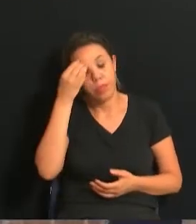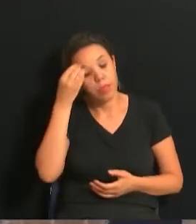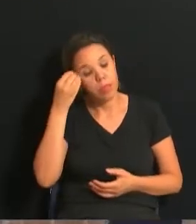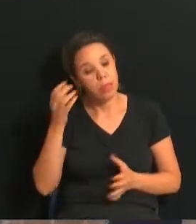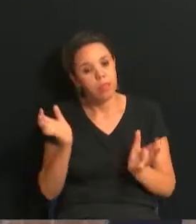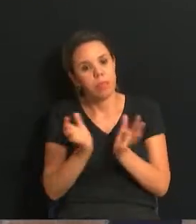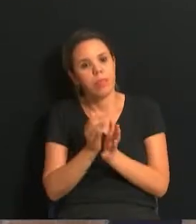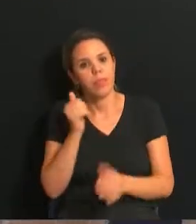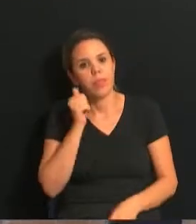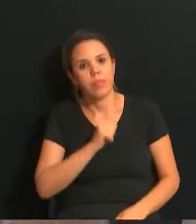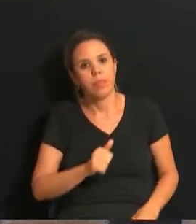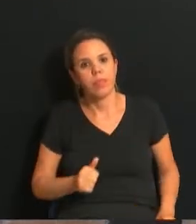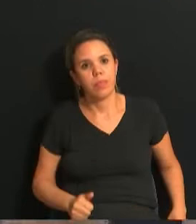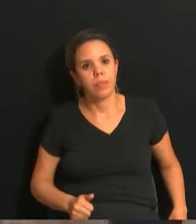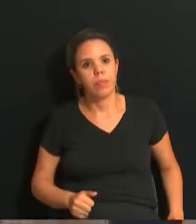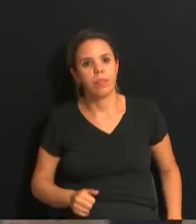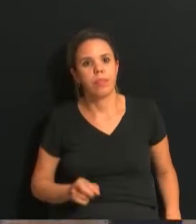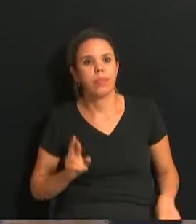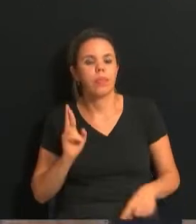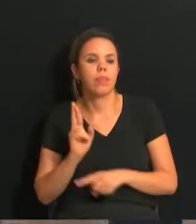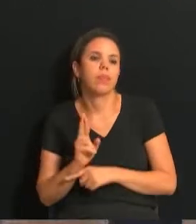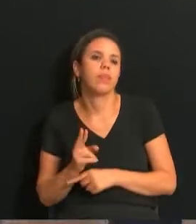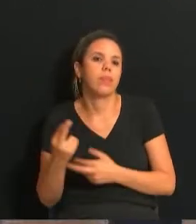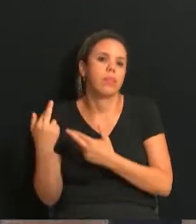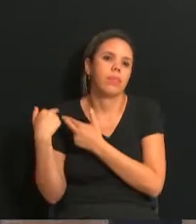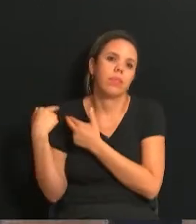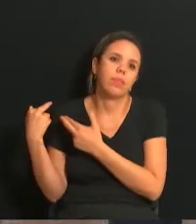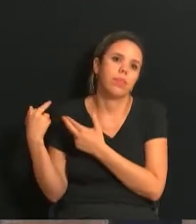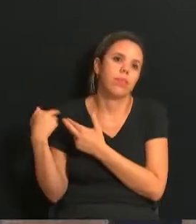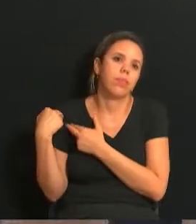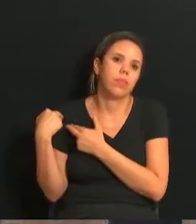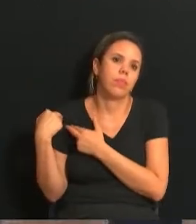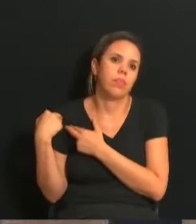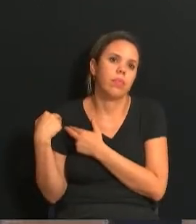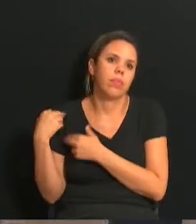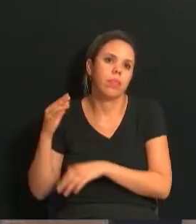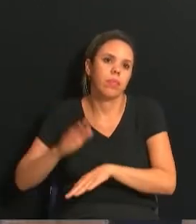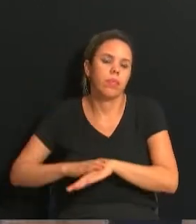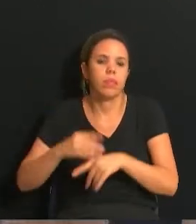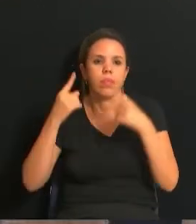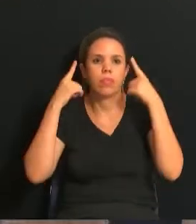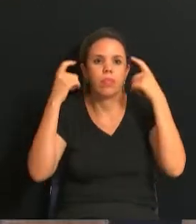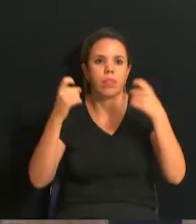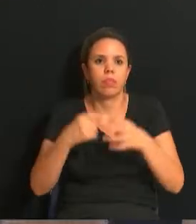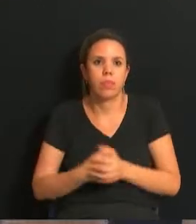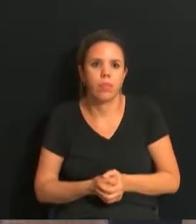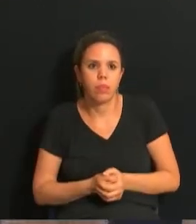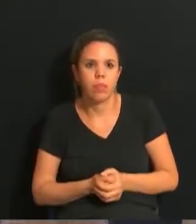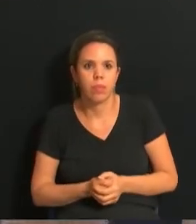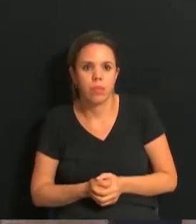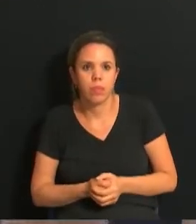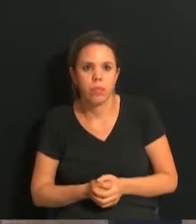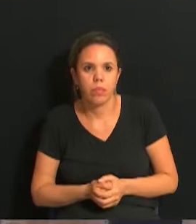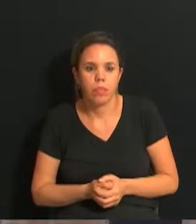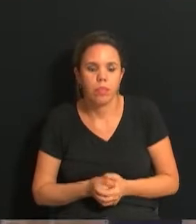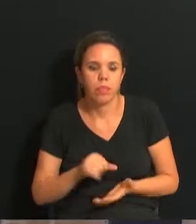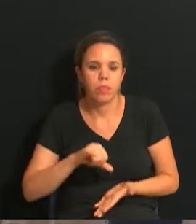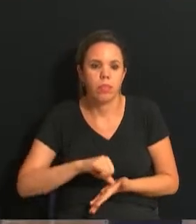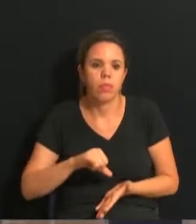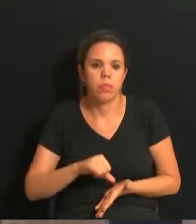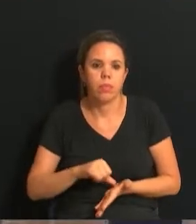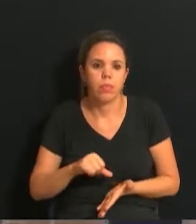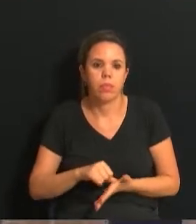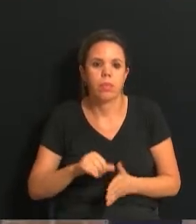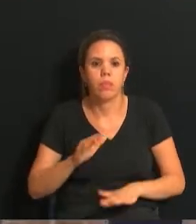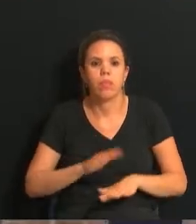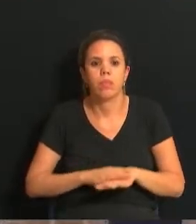Mulher, do SERAV, que é o Centro de Responsabilização do Autor de Violência, que é um centro onde o autor de